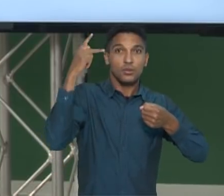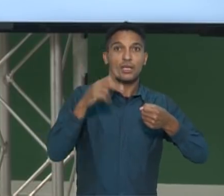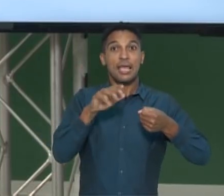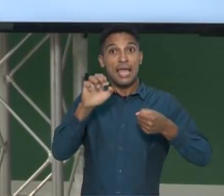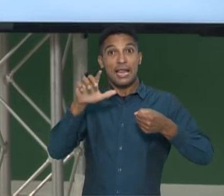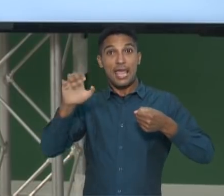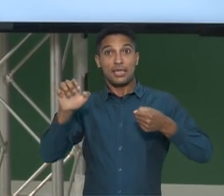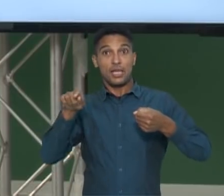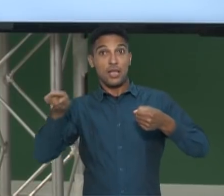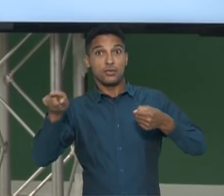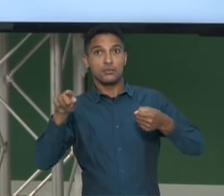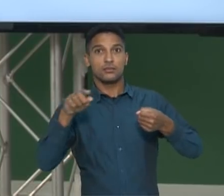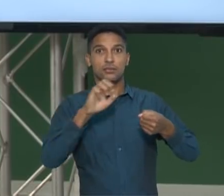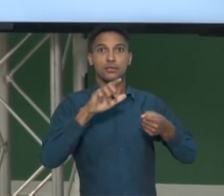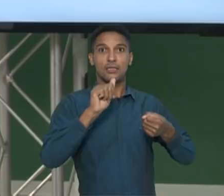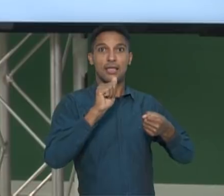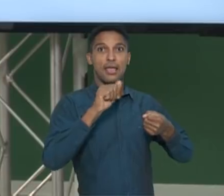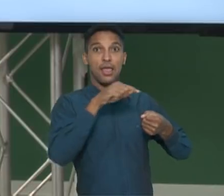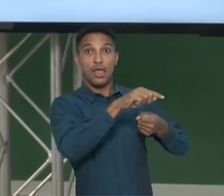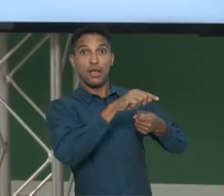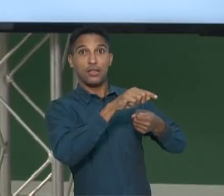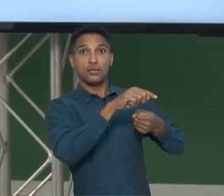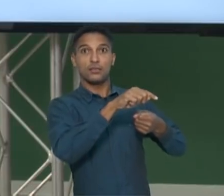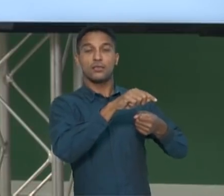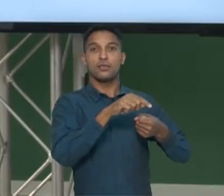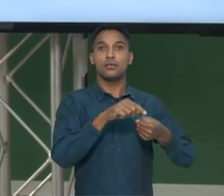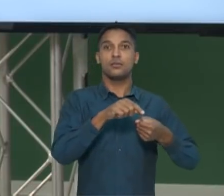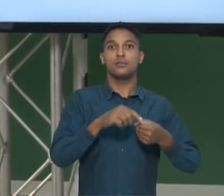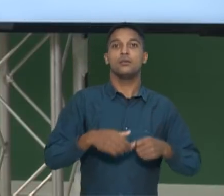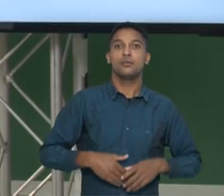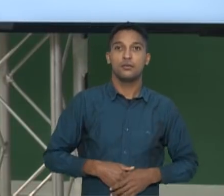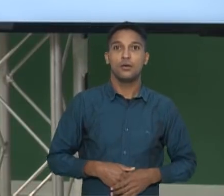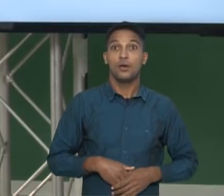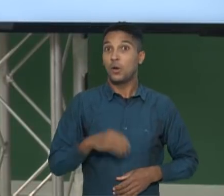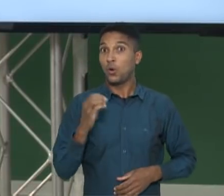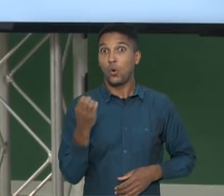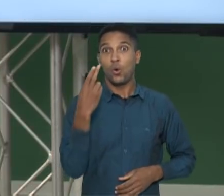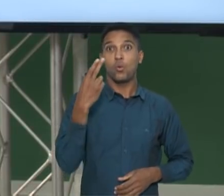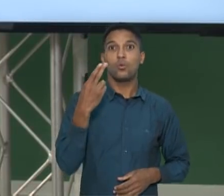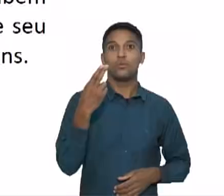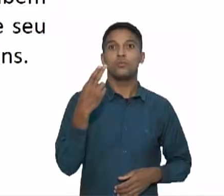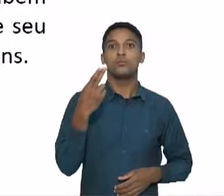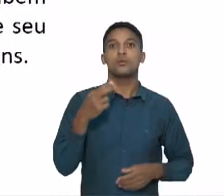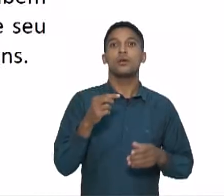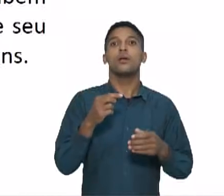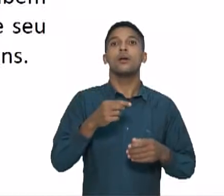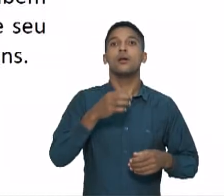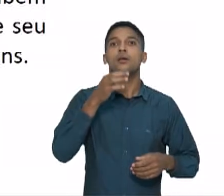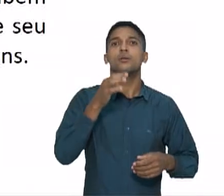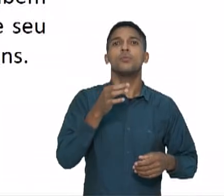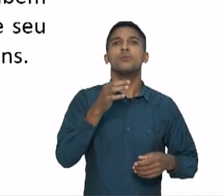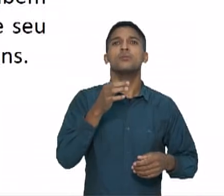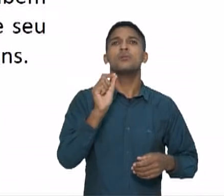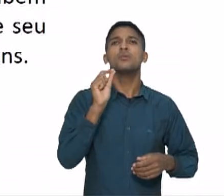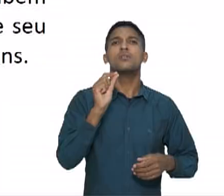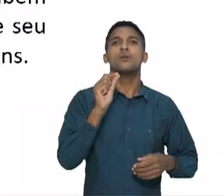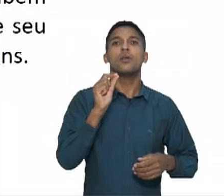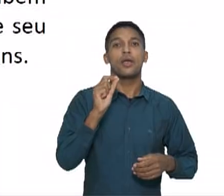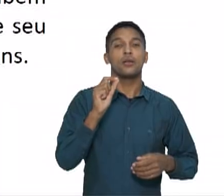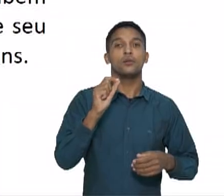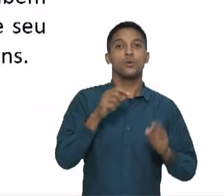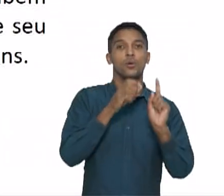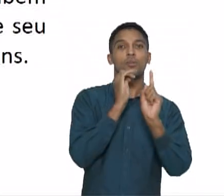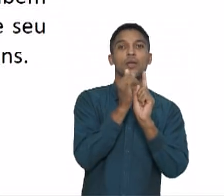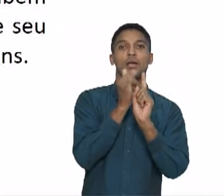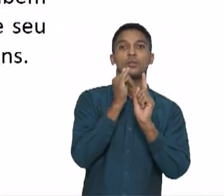elas. Ou será que a possibilidade de alternativa correta seria dizer que trata-se de um narrador onisciente? Ou seja,